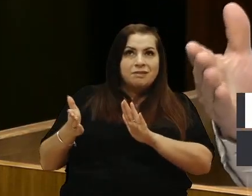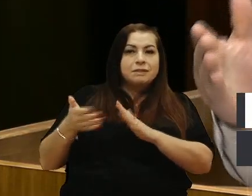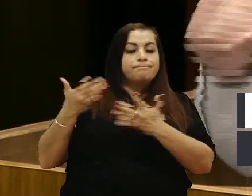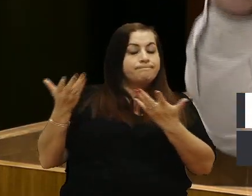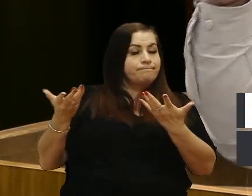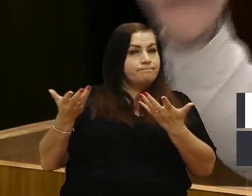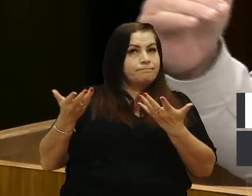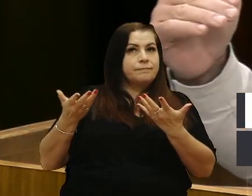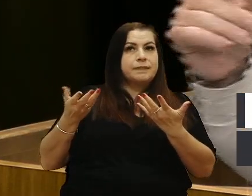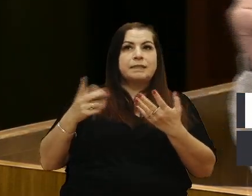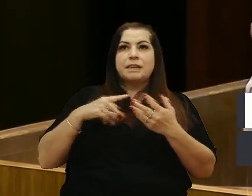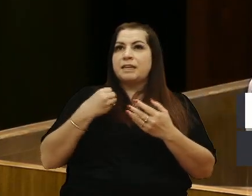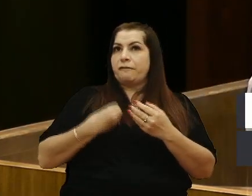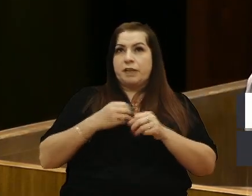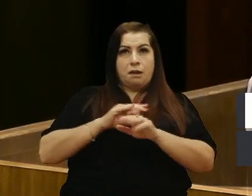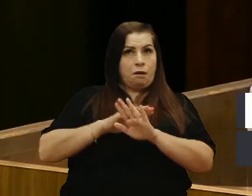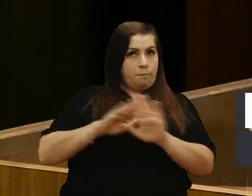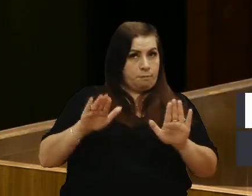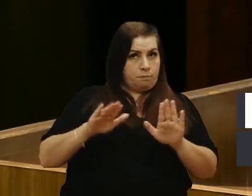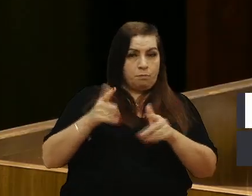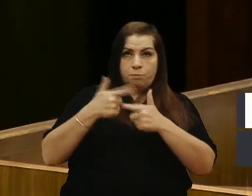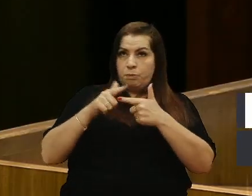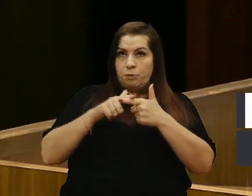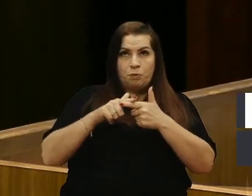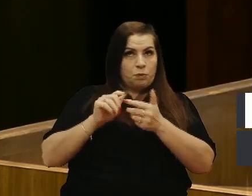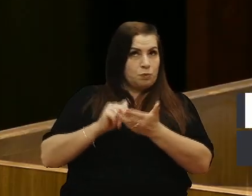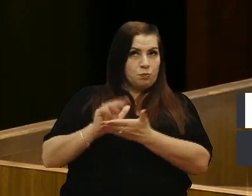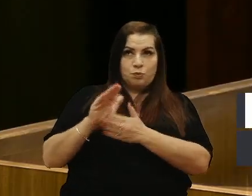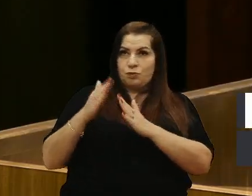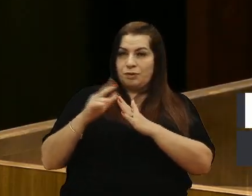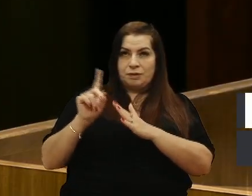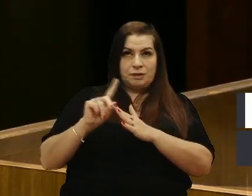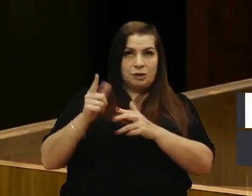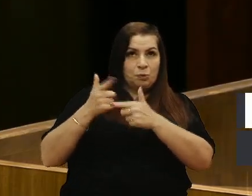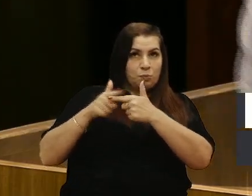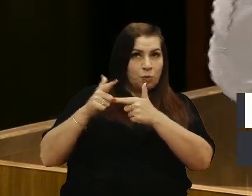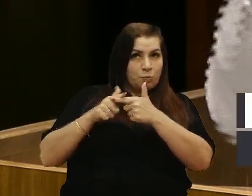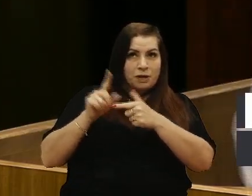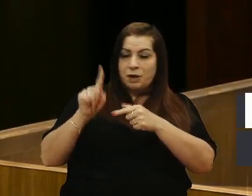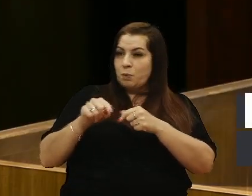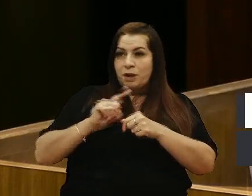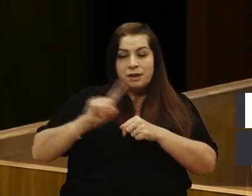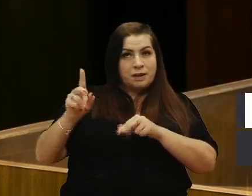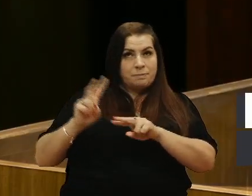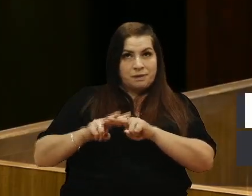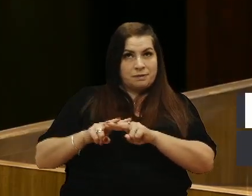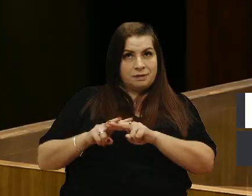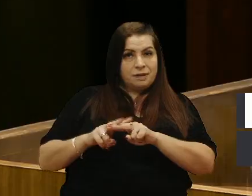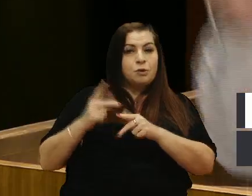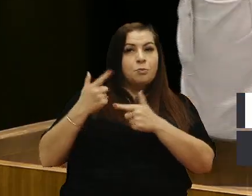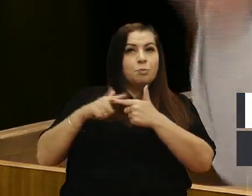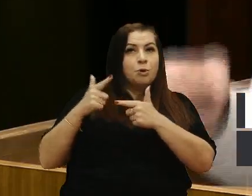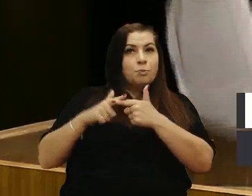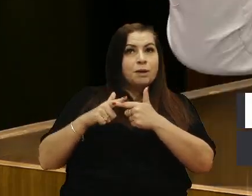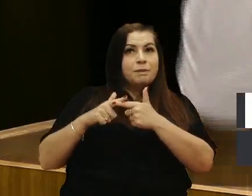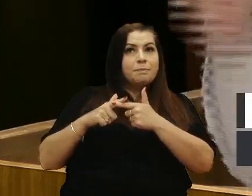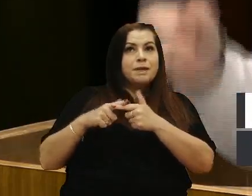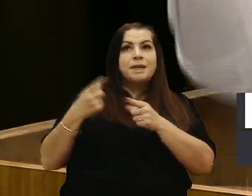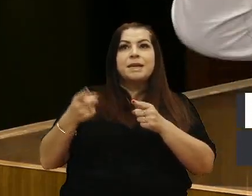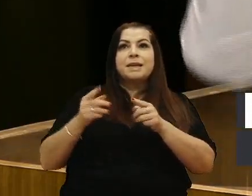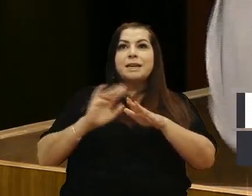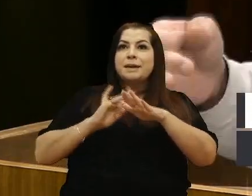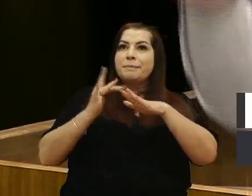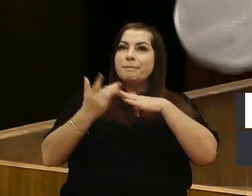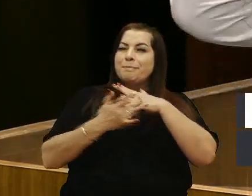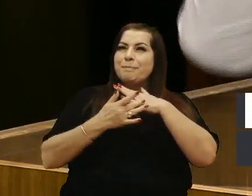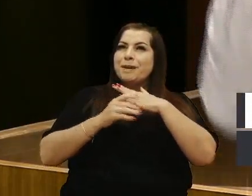por diante, e tem a vida acabada, porque o problema não é ele ser expulso de casa. O problema não é ele ir para a cadeia. O problema é a maldita